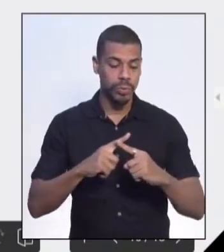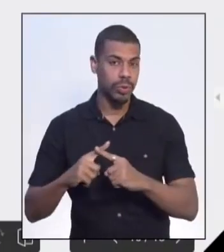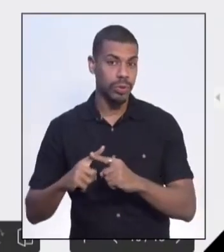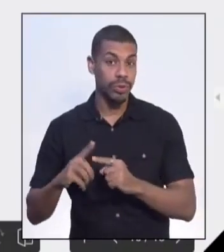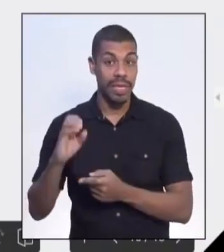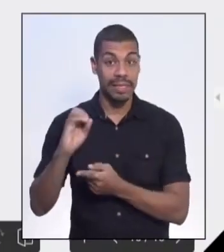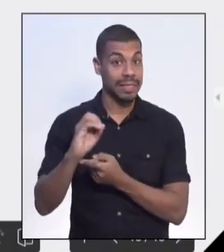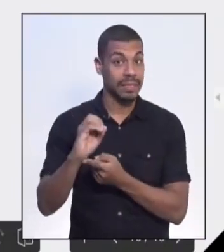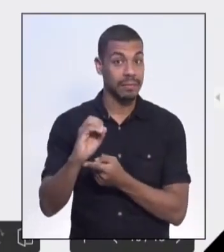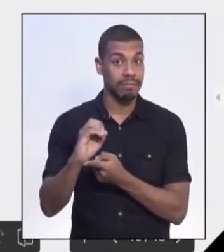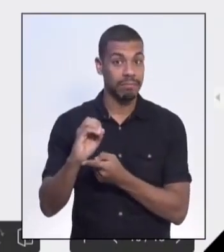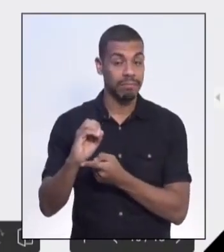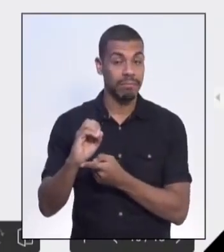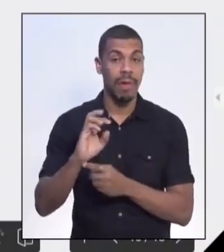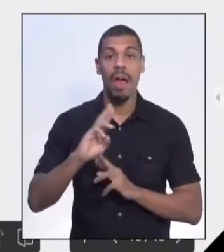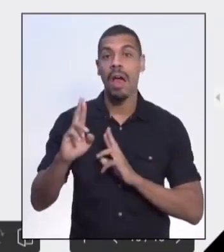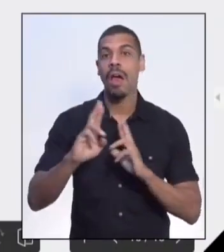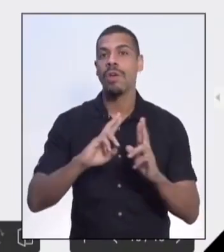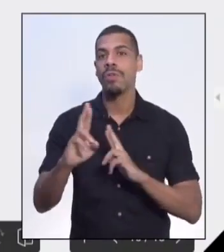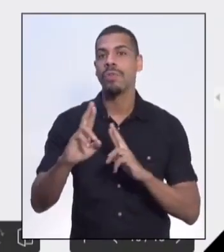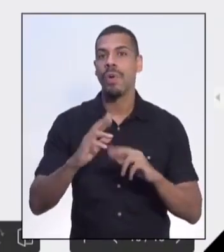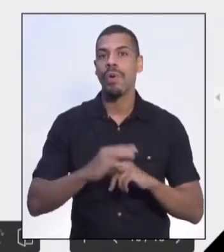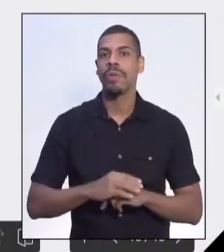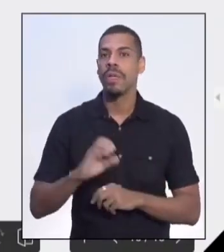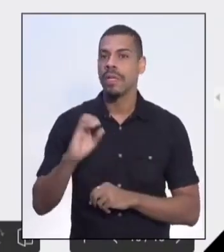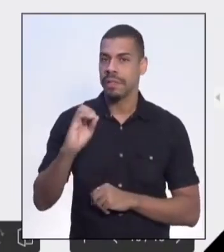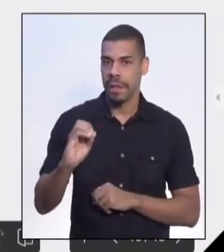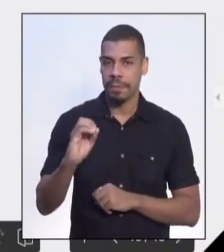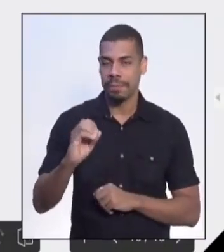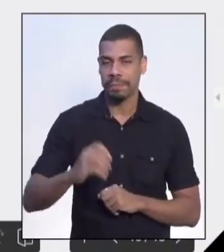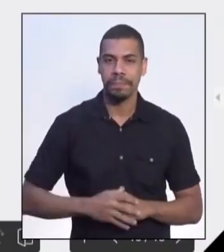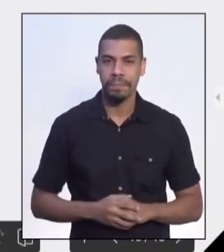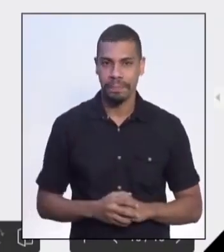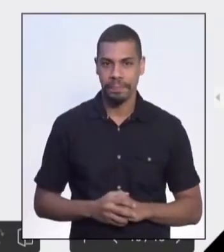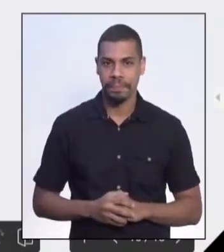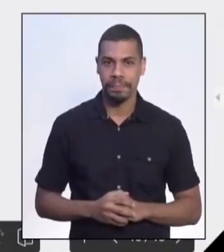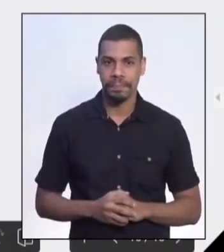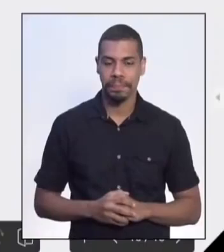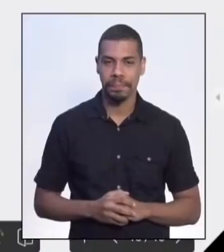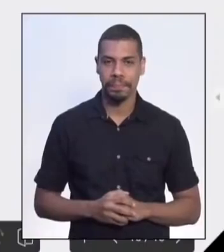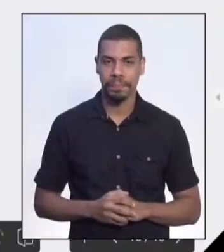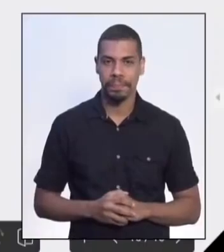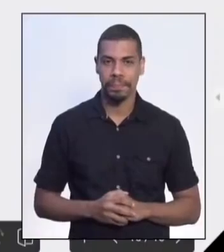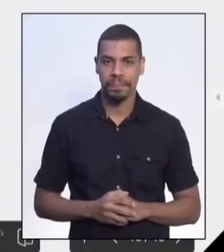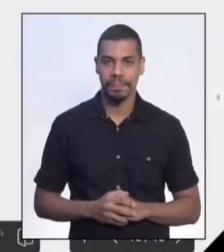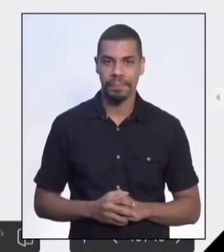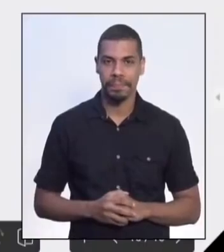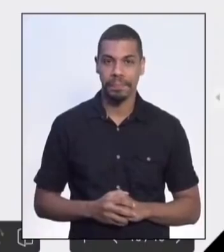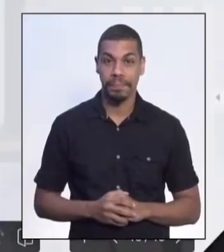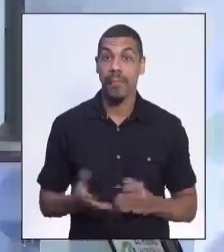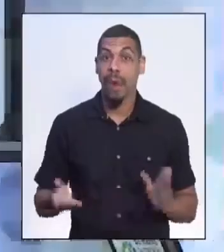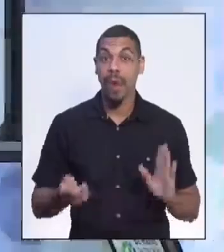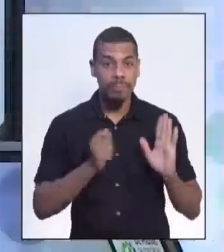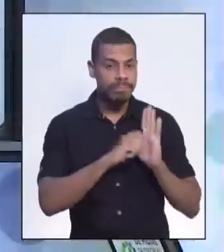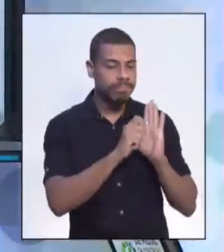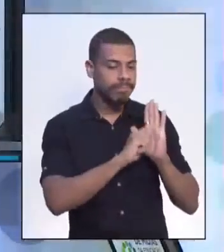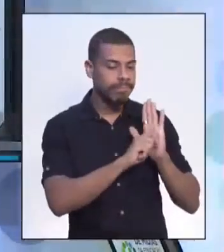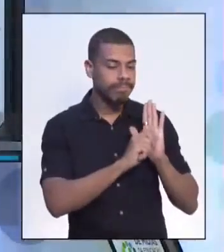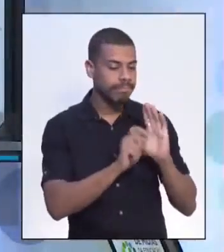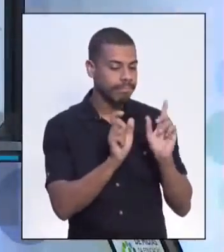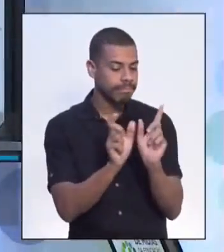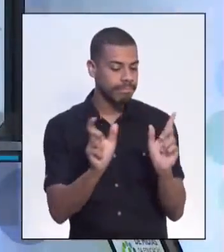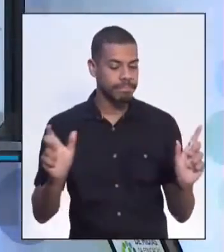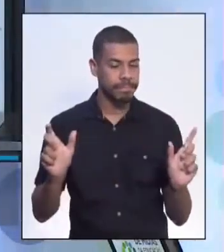tem 0, a resposta será 0. Ótimo. Então, vamos escrever a